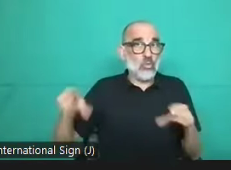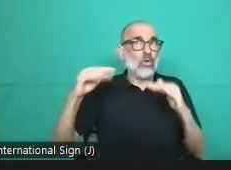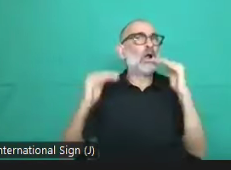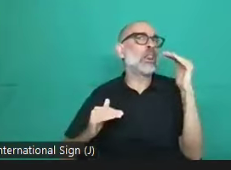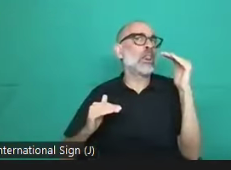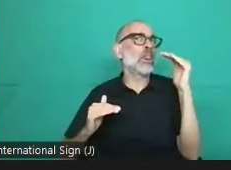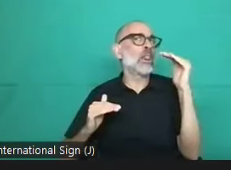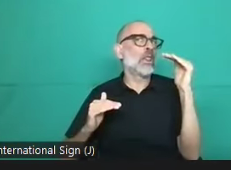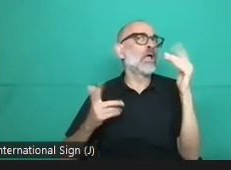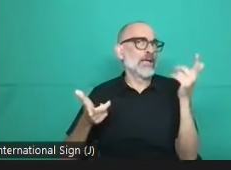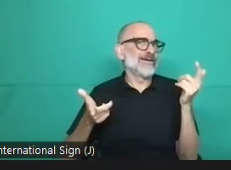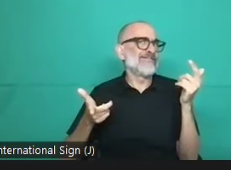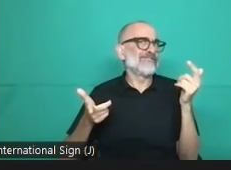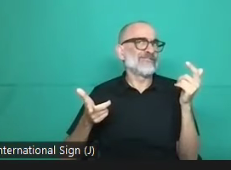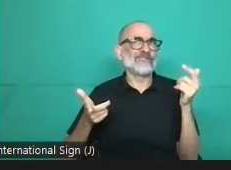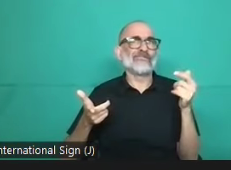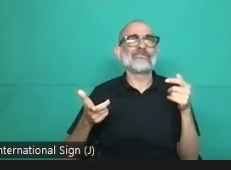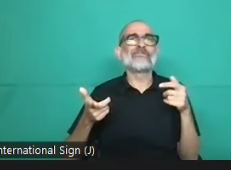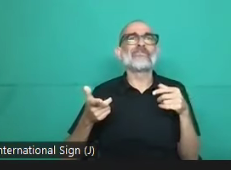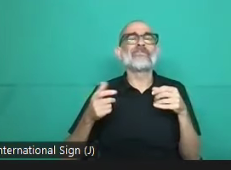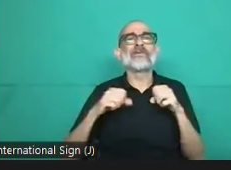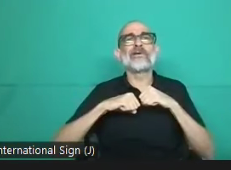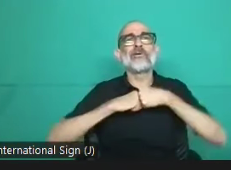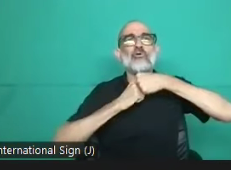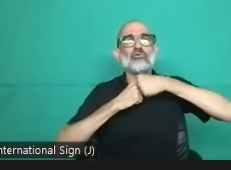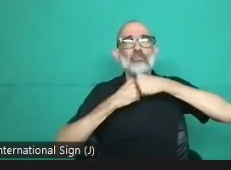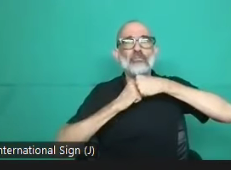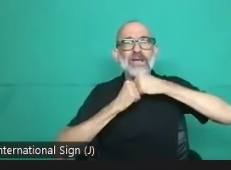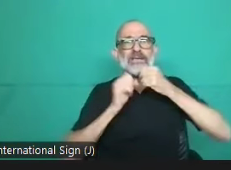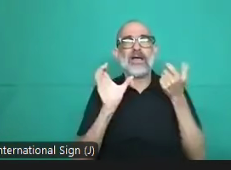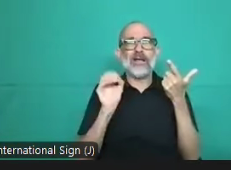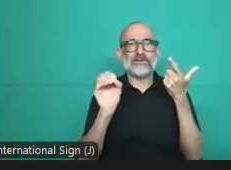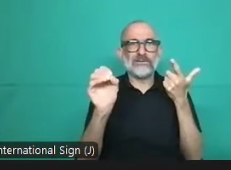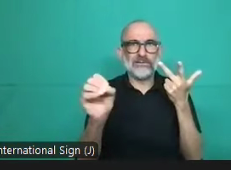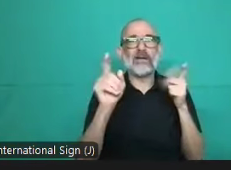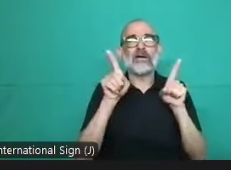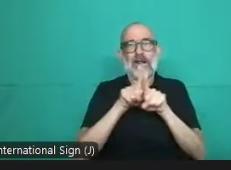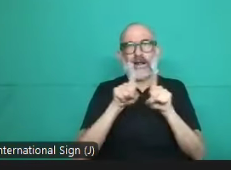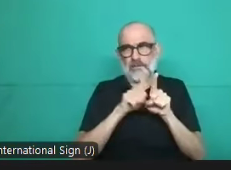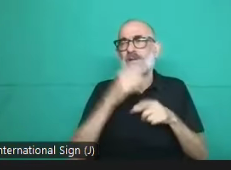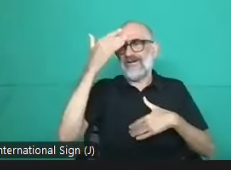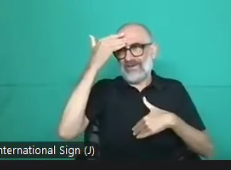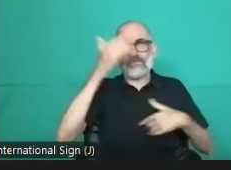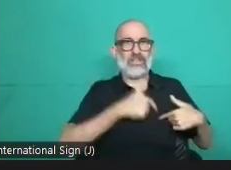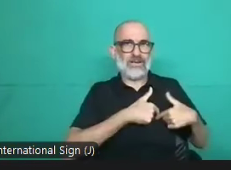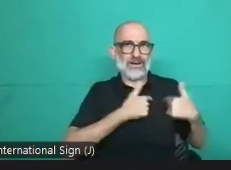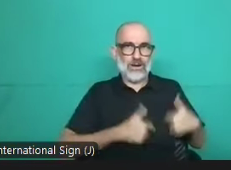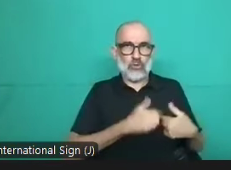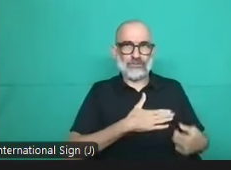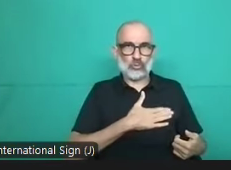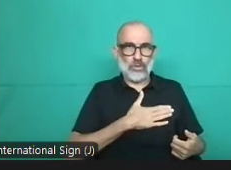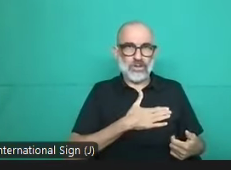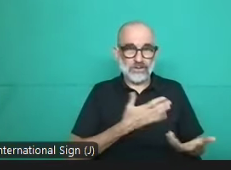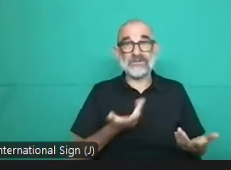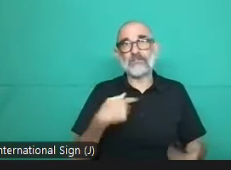cardiovasculares, né? Então, para a gente lidar com esse desafio, o governo agora com prioridade do próprio presidente, o